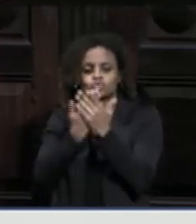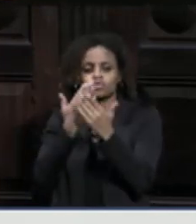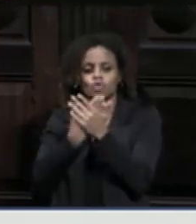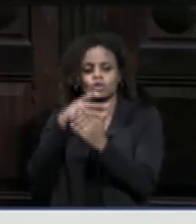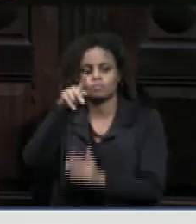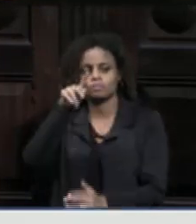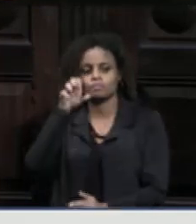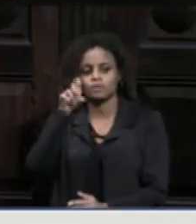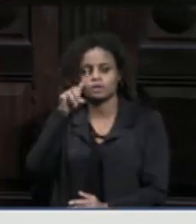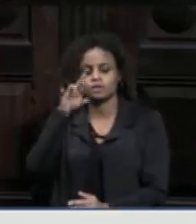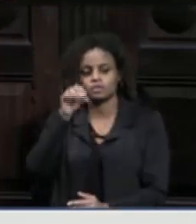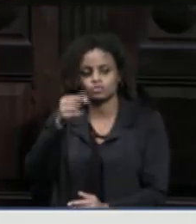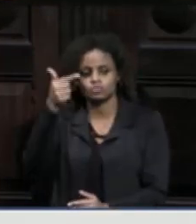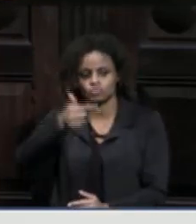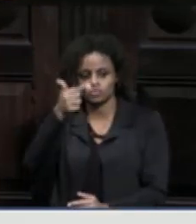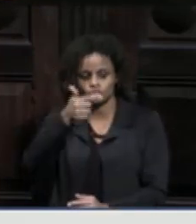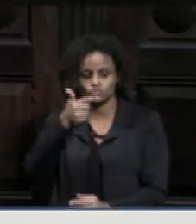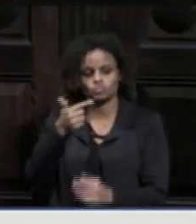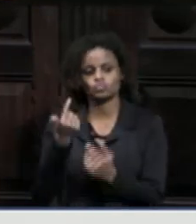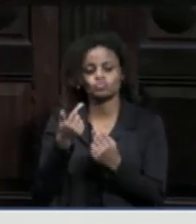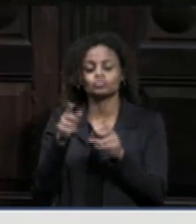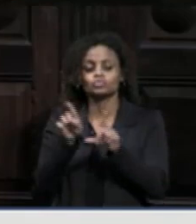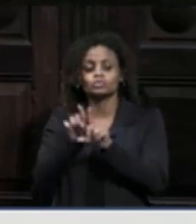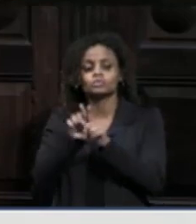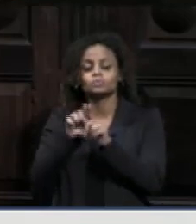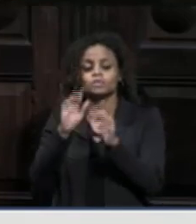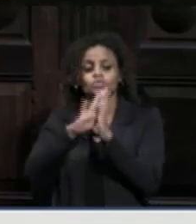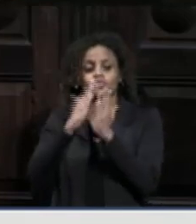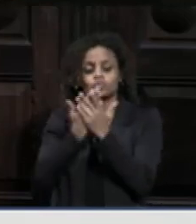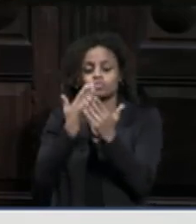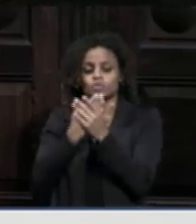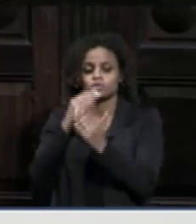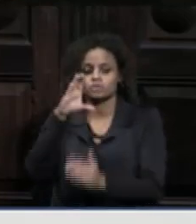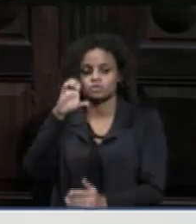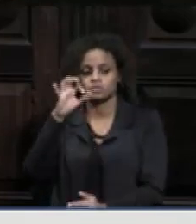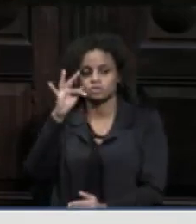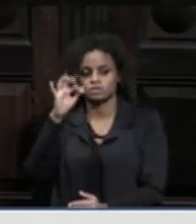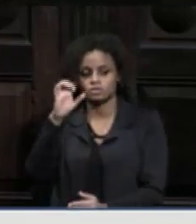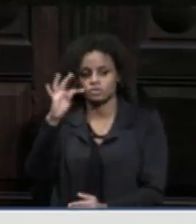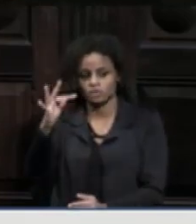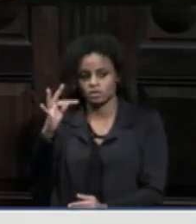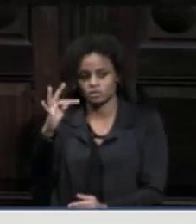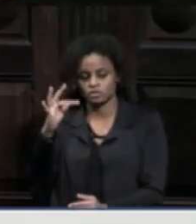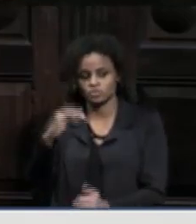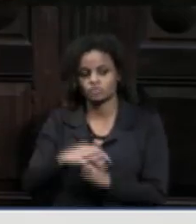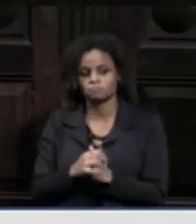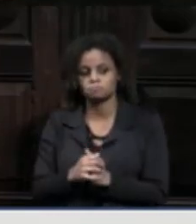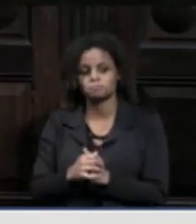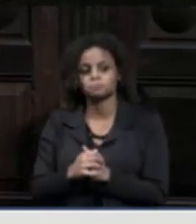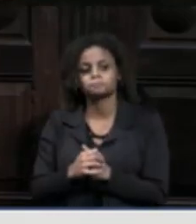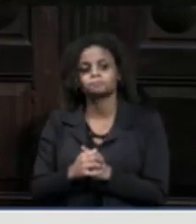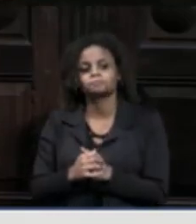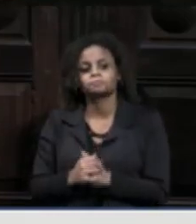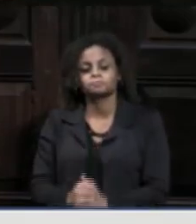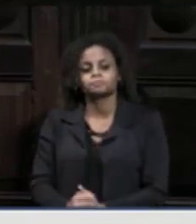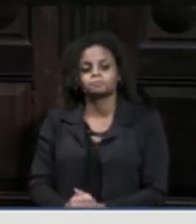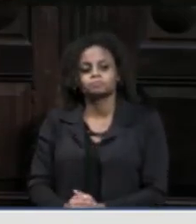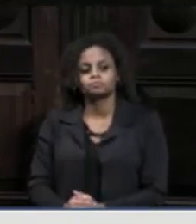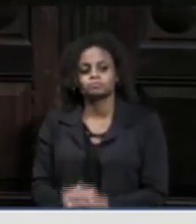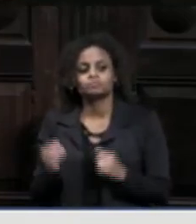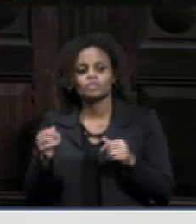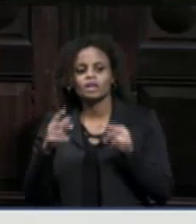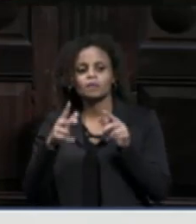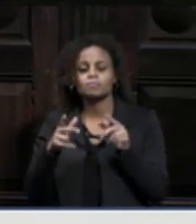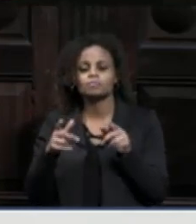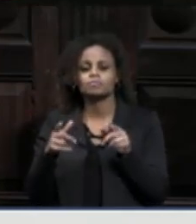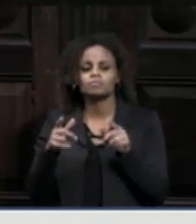no IFRJ, é assim no Cefet, é assim em várias instituições de ensino médio e de ensino superior, com características